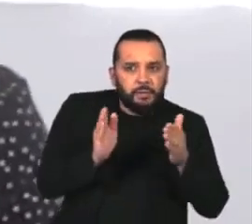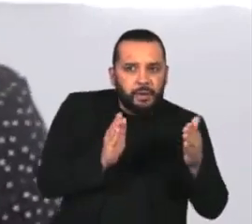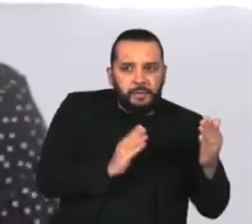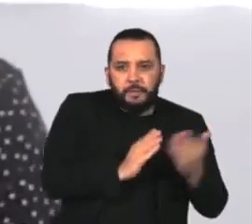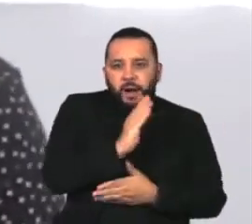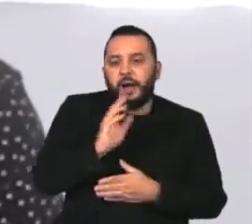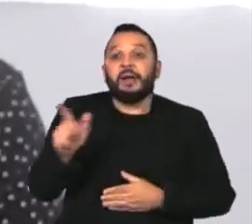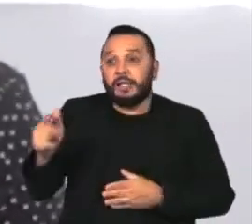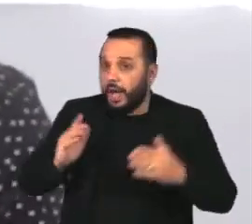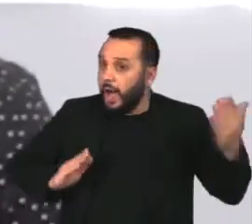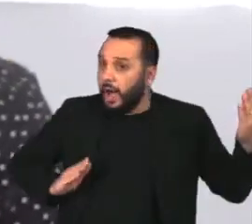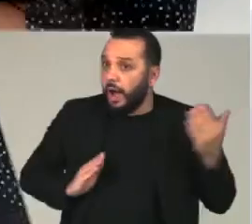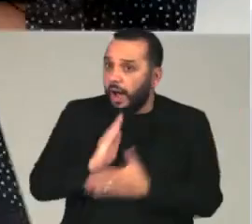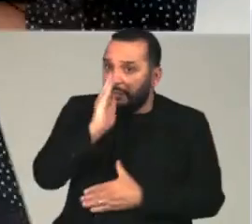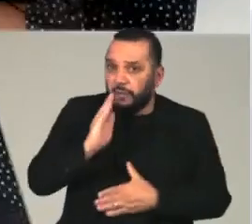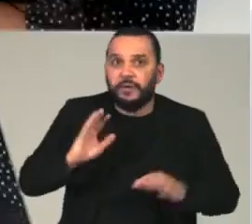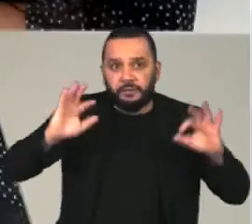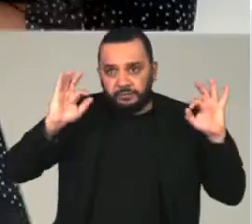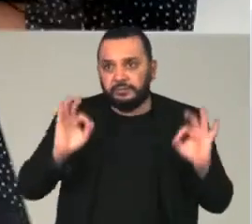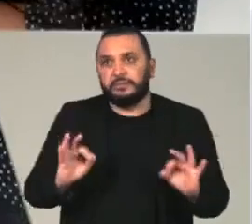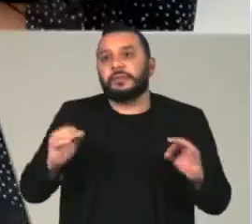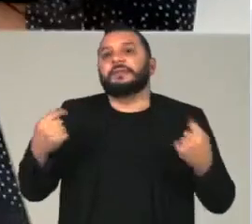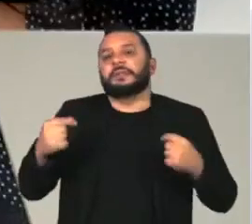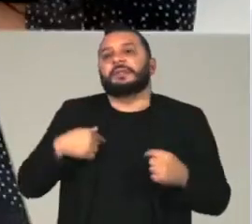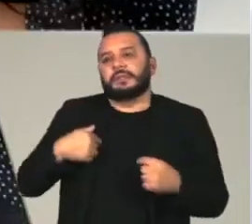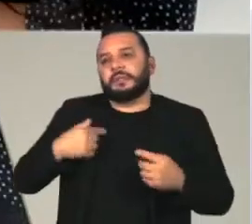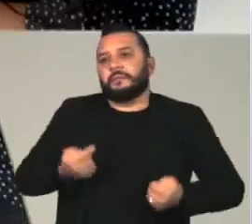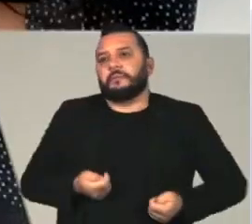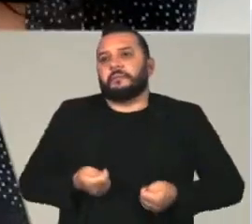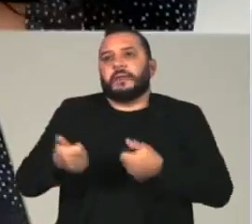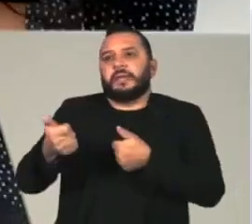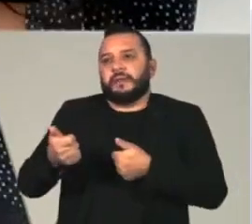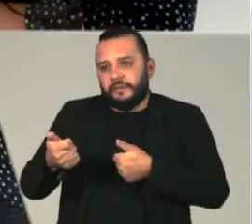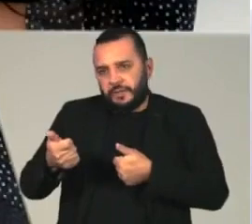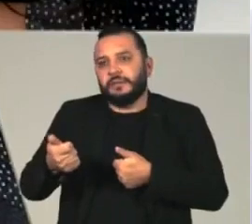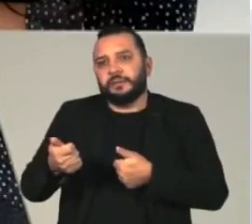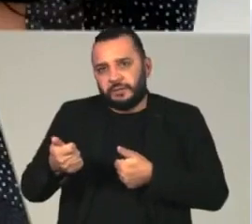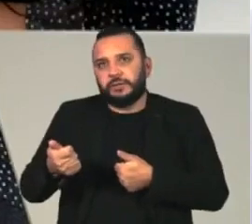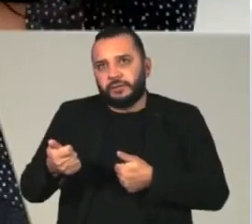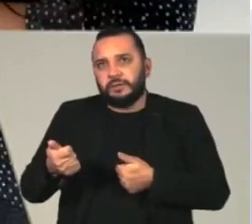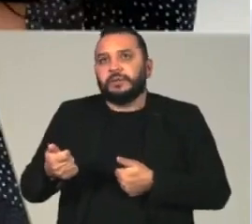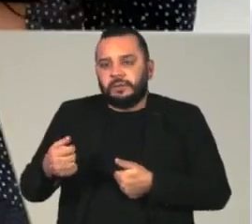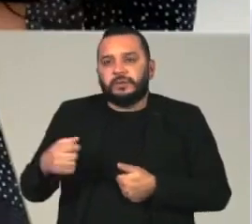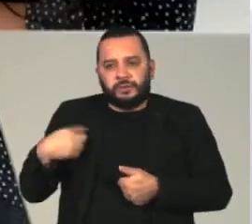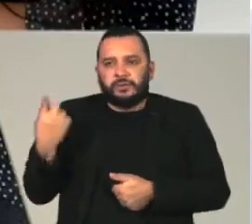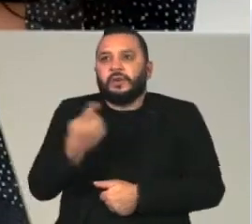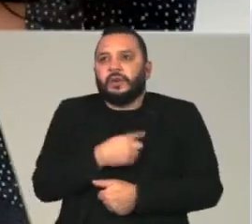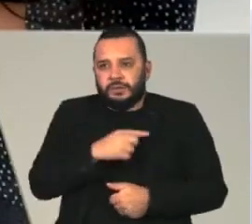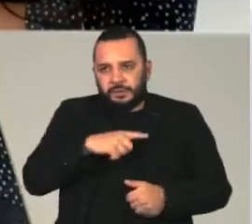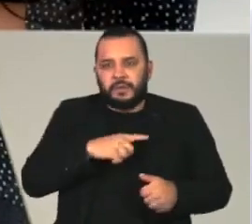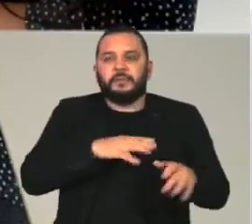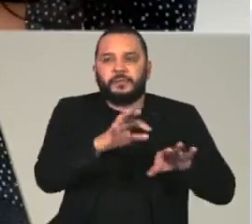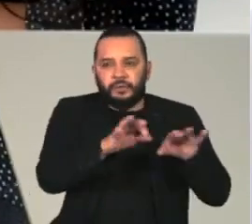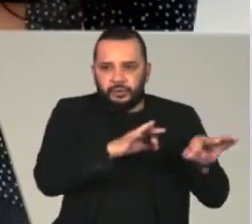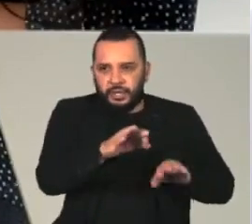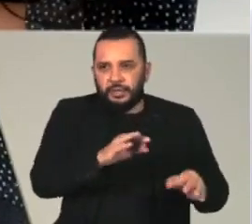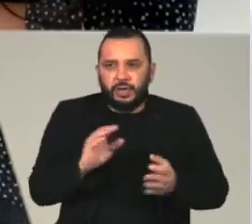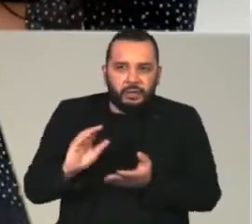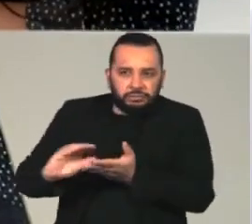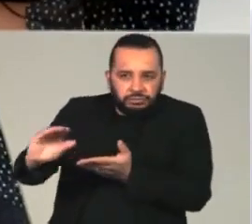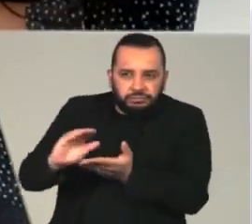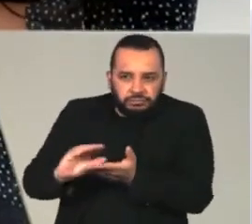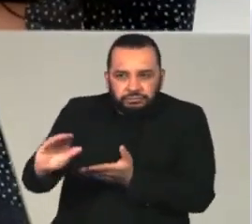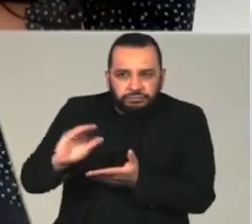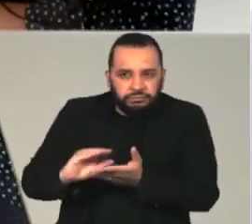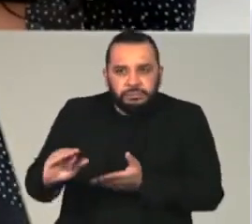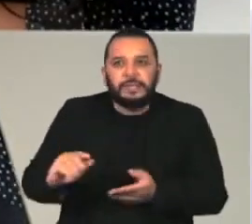que o jovem for aprovado, caso precise de bolsa, a Fundação Estudar também tem 2 programas de bolsas. Então,